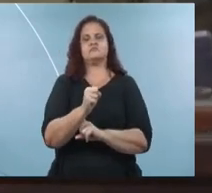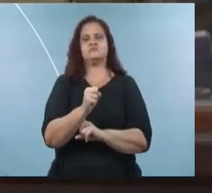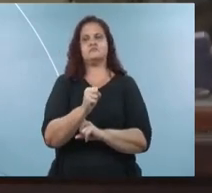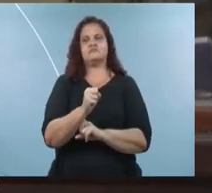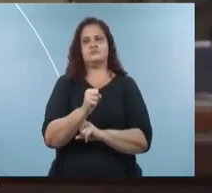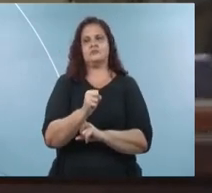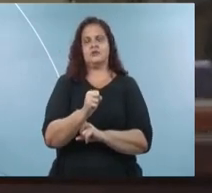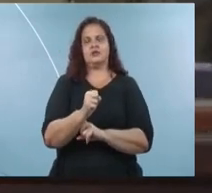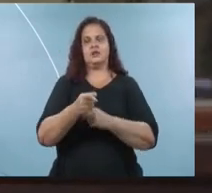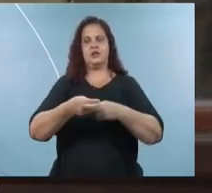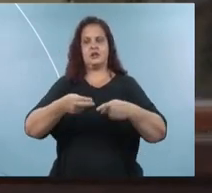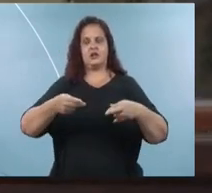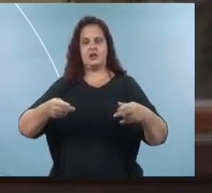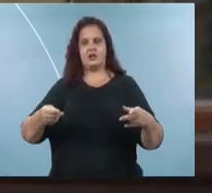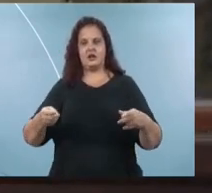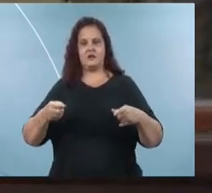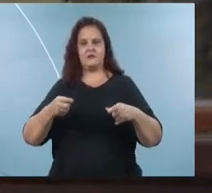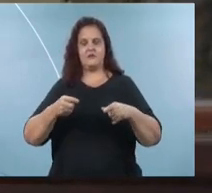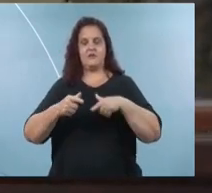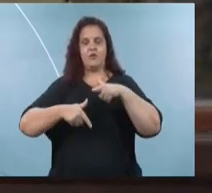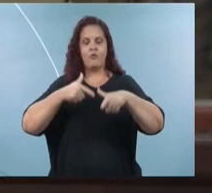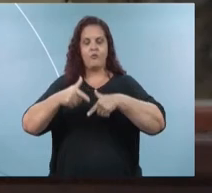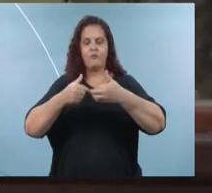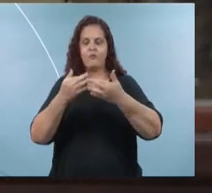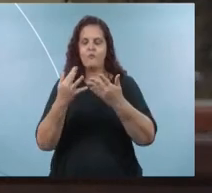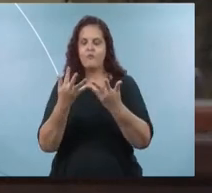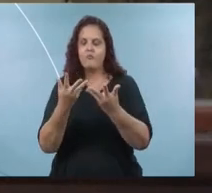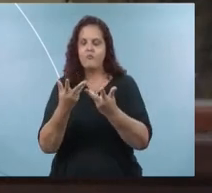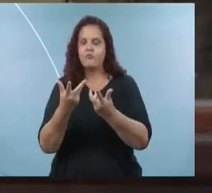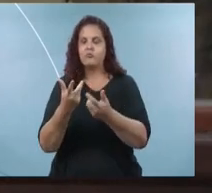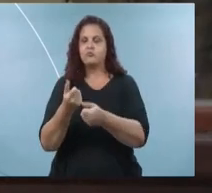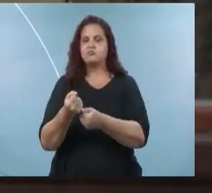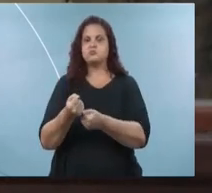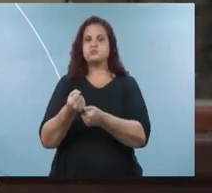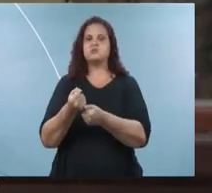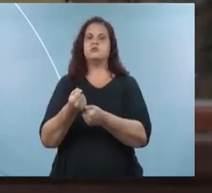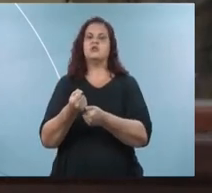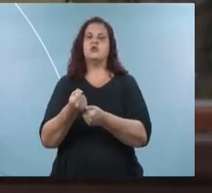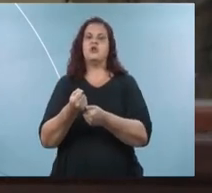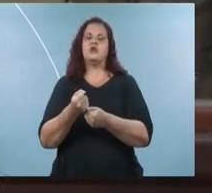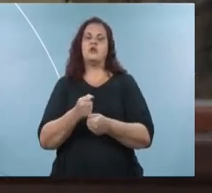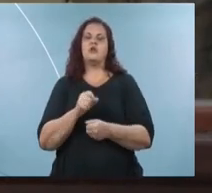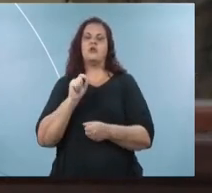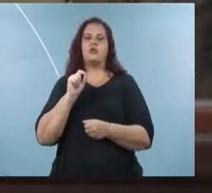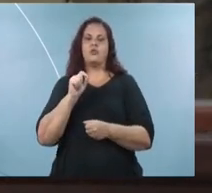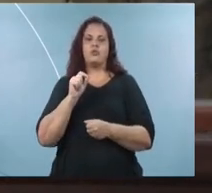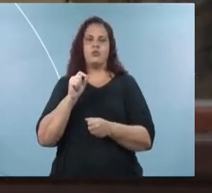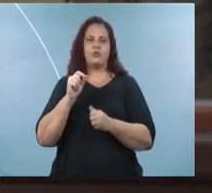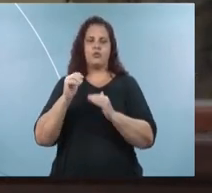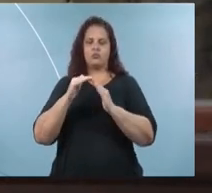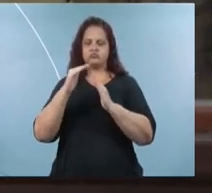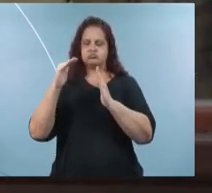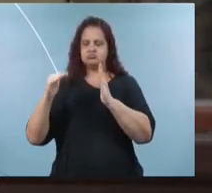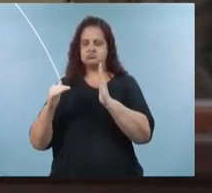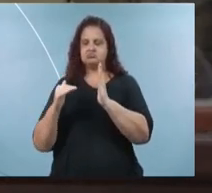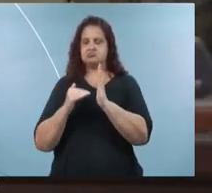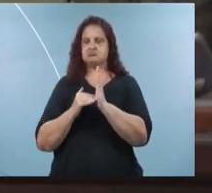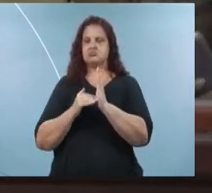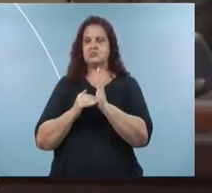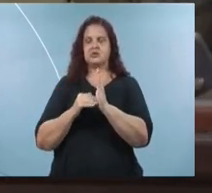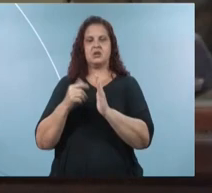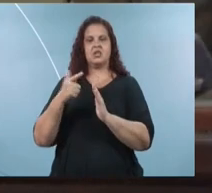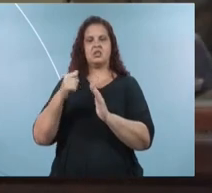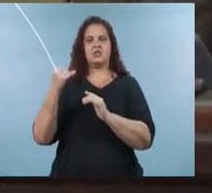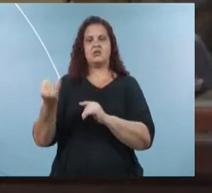Mas, muitas vezes, o trabalho manual é visto como algo inferior e menos importante que as